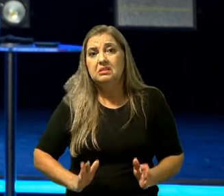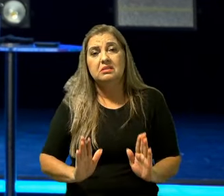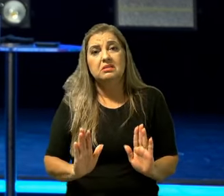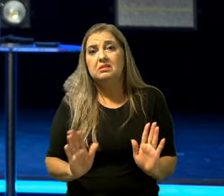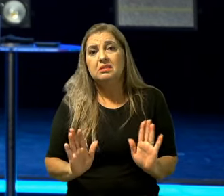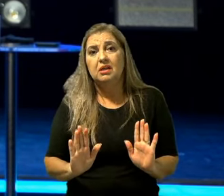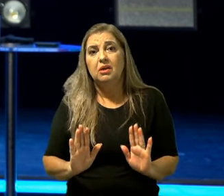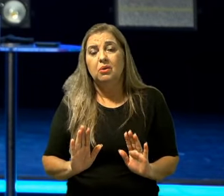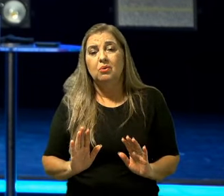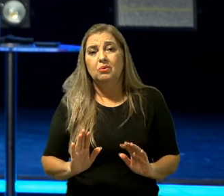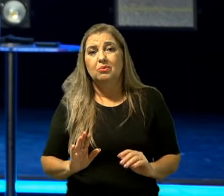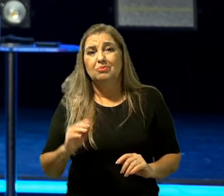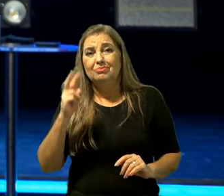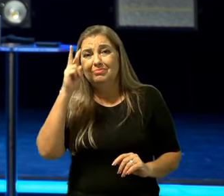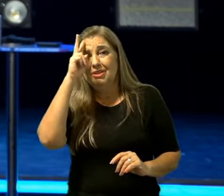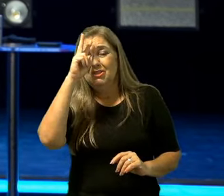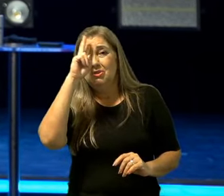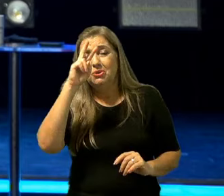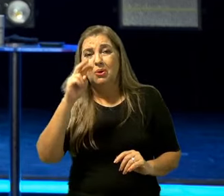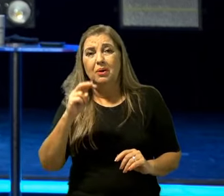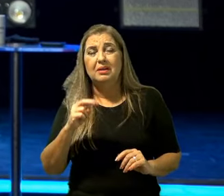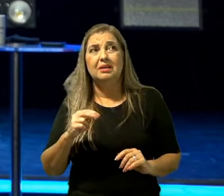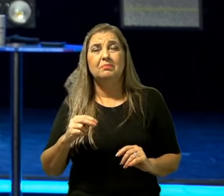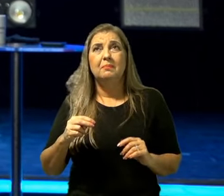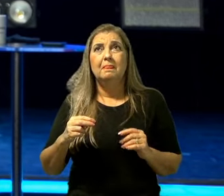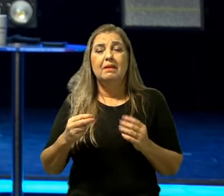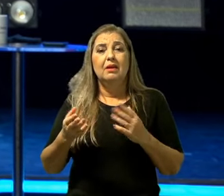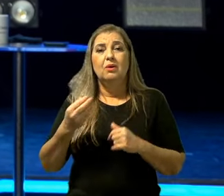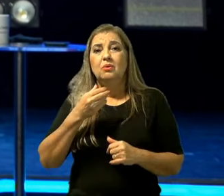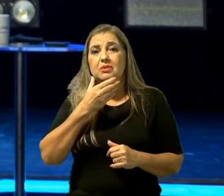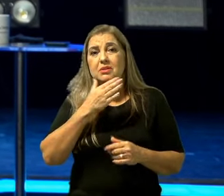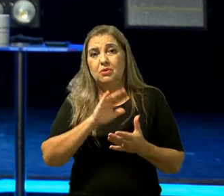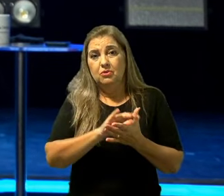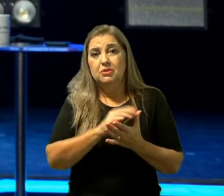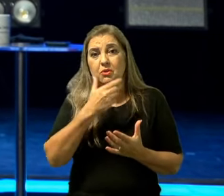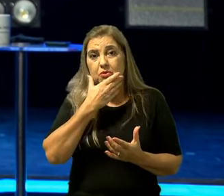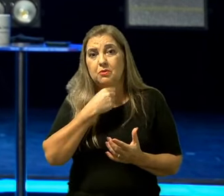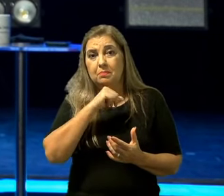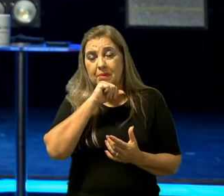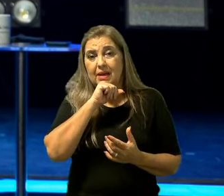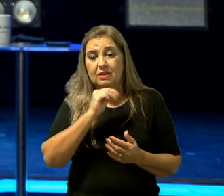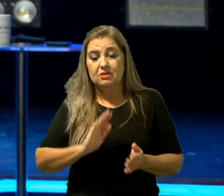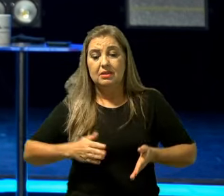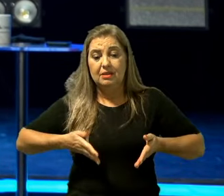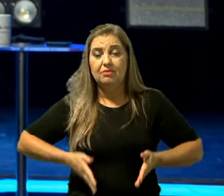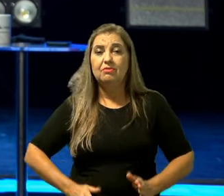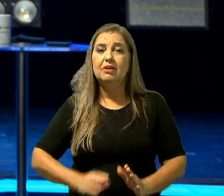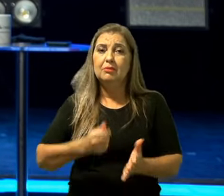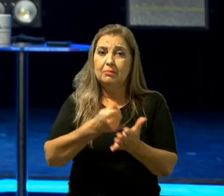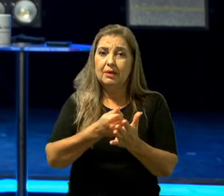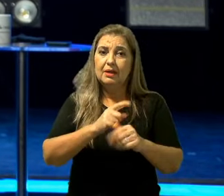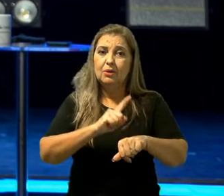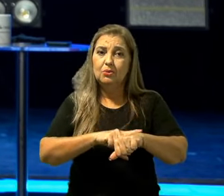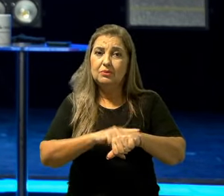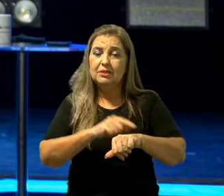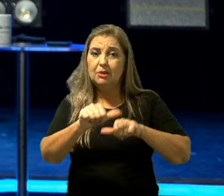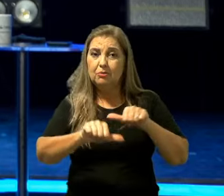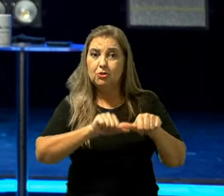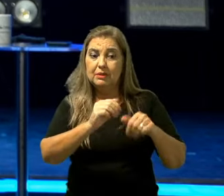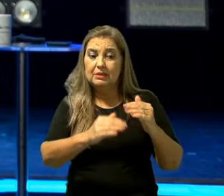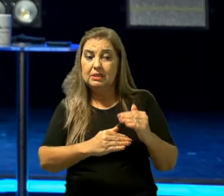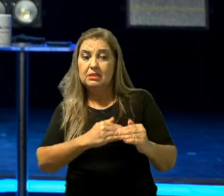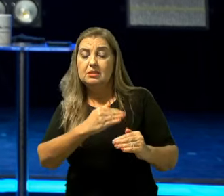da história. Embora seus pais não soubessem, Moisés, ele veio para marcar um tempo de uma